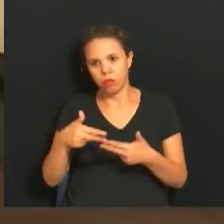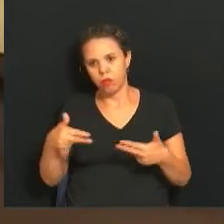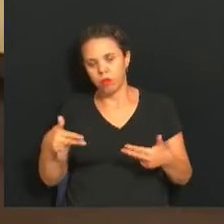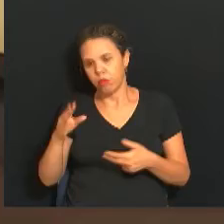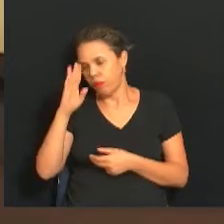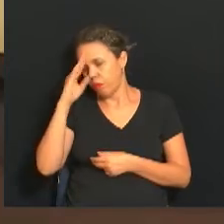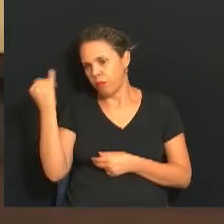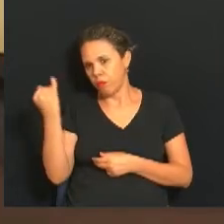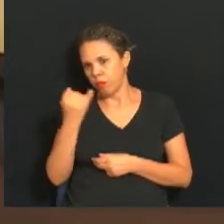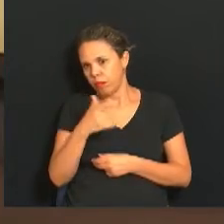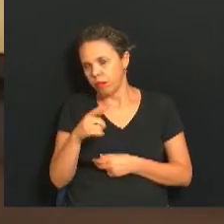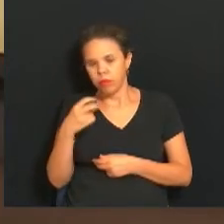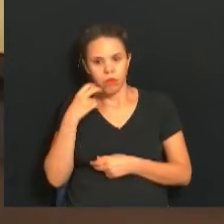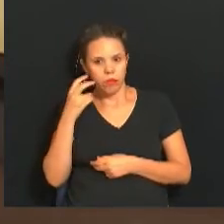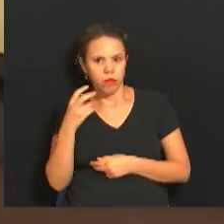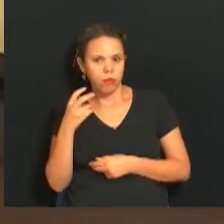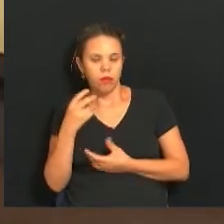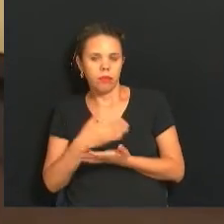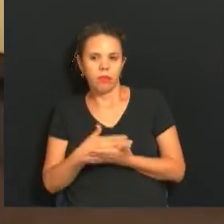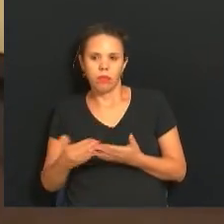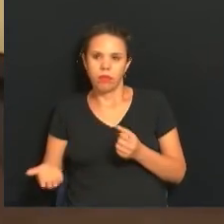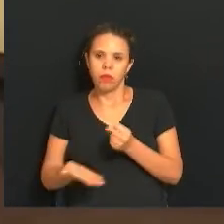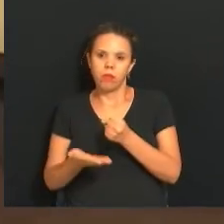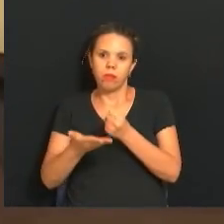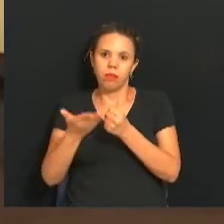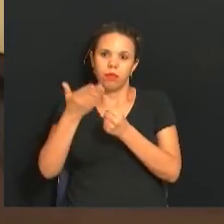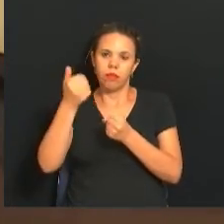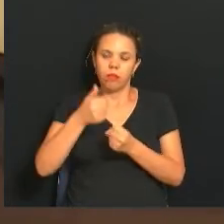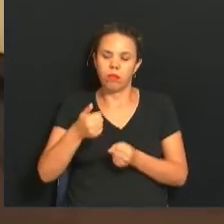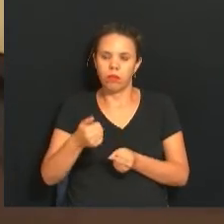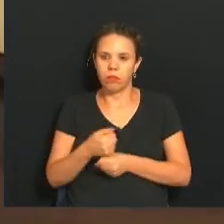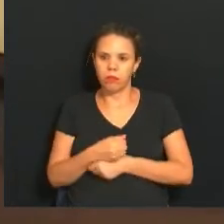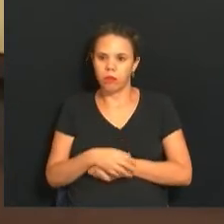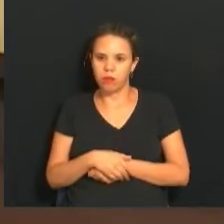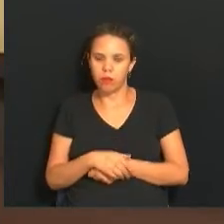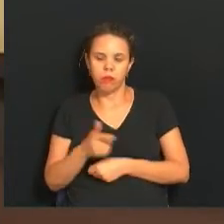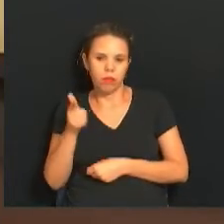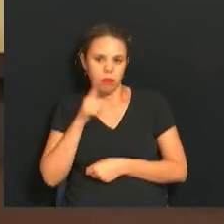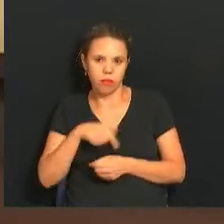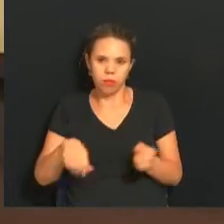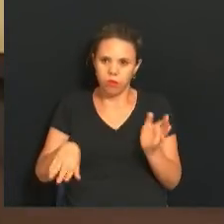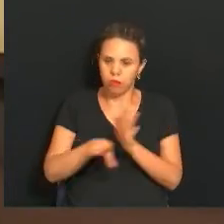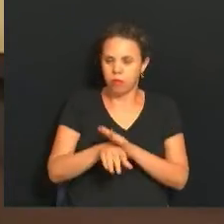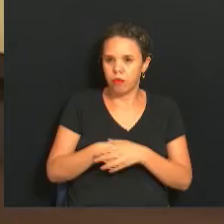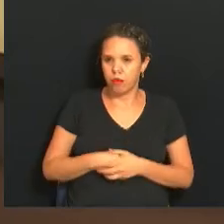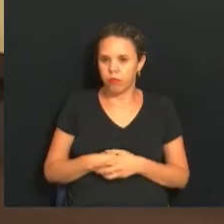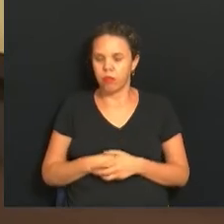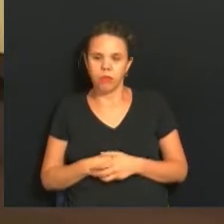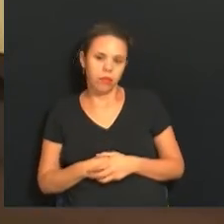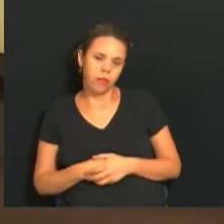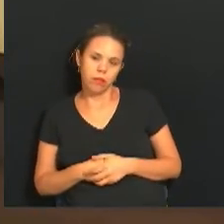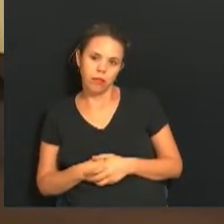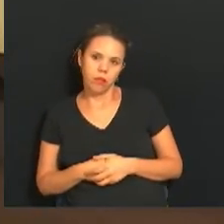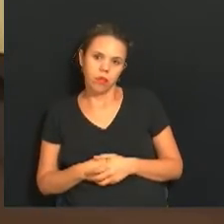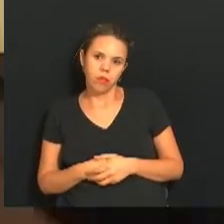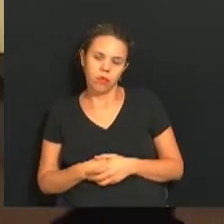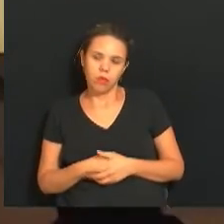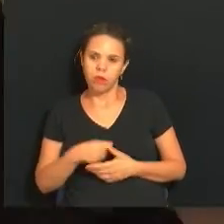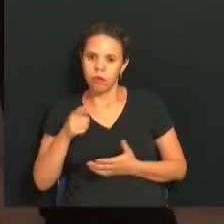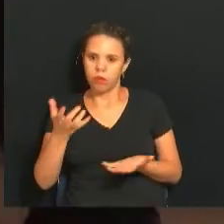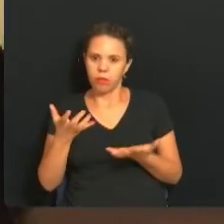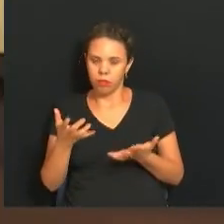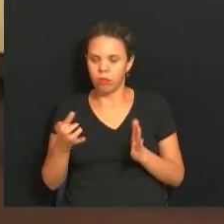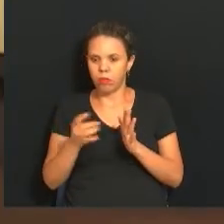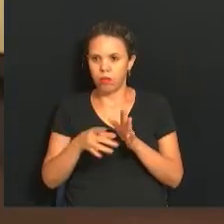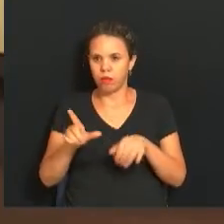principalmente, não ter vergonha de começar de baixo, do primeiro degrau, consegue chegar onde quer. Então, assim, se você quer ser vitrinista de